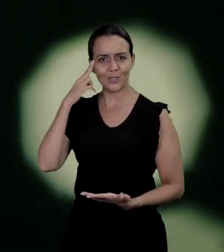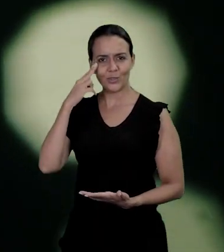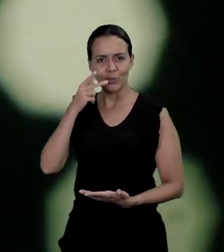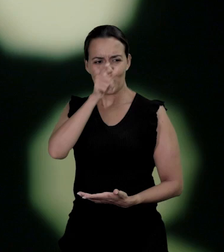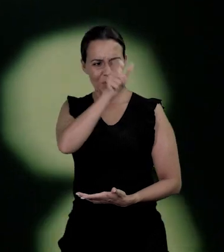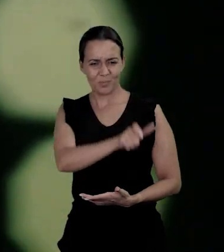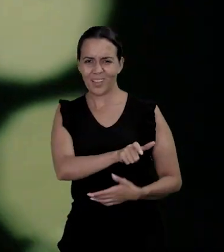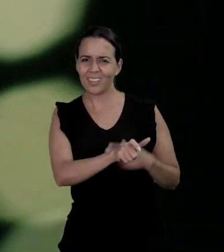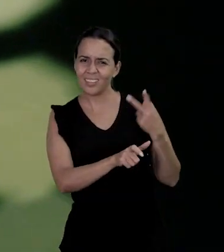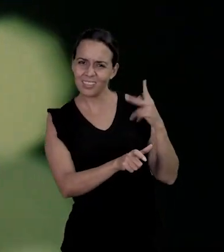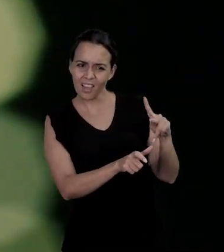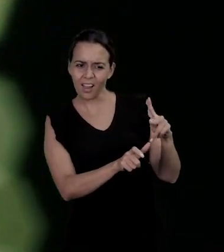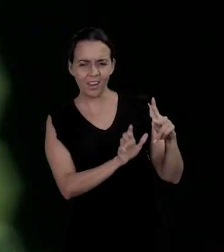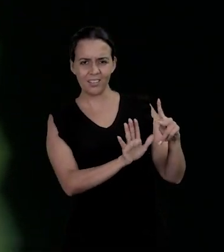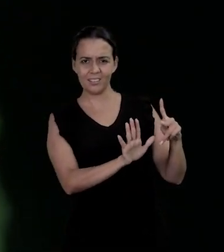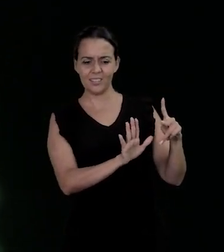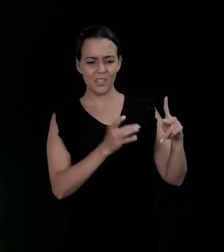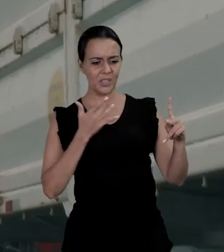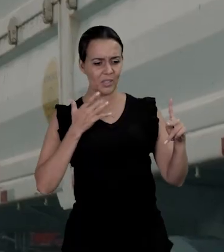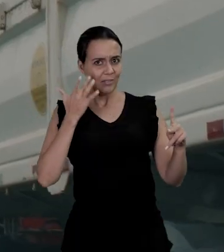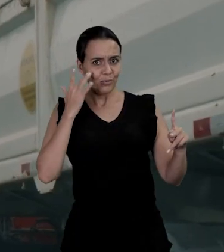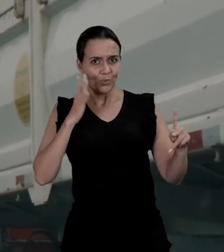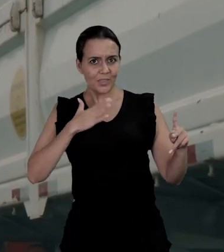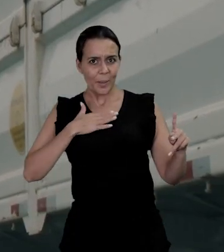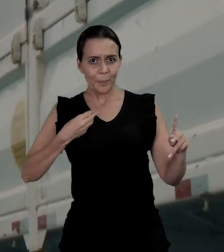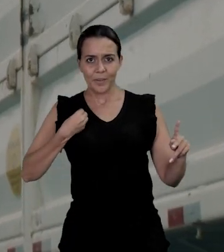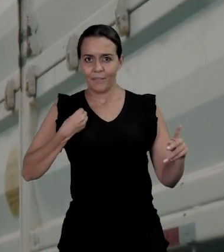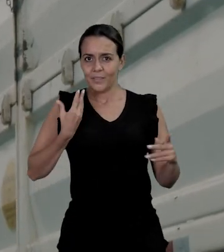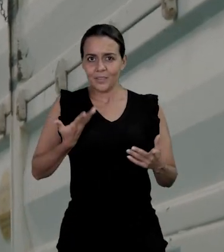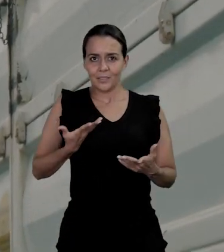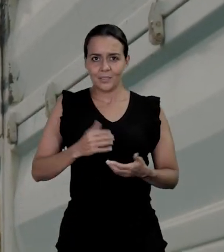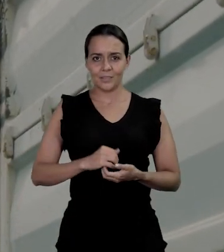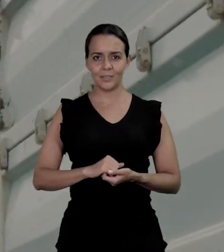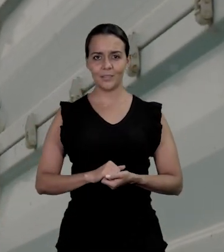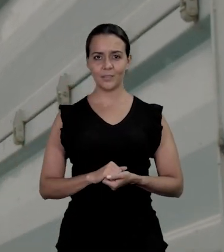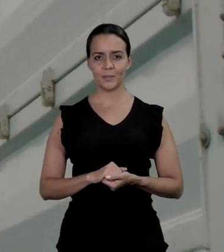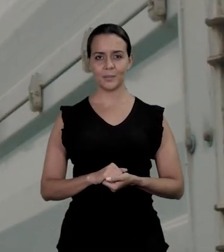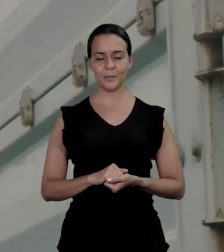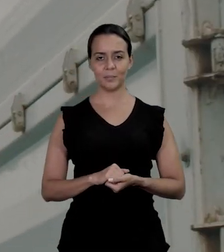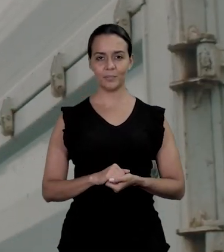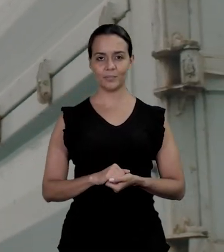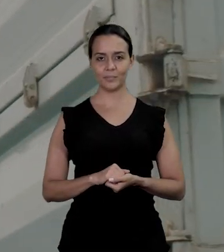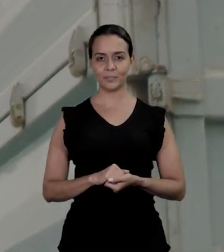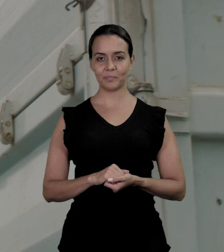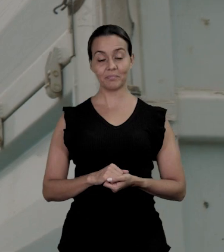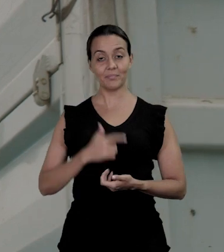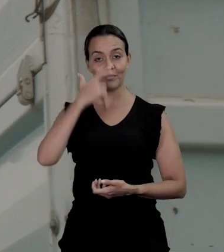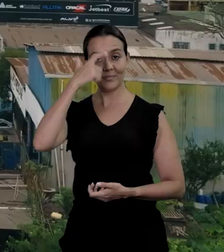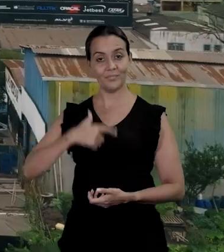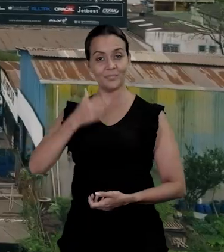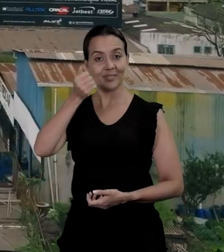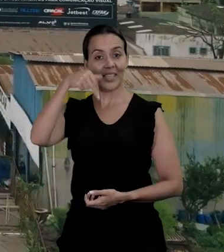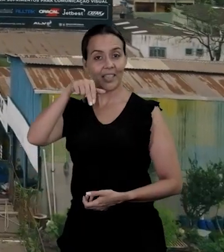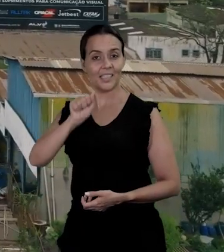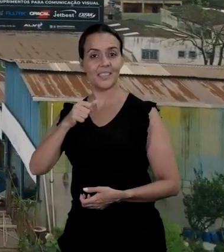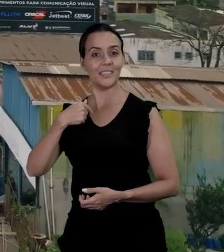segui-las. Afinal, como eu vou seguir algo pela expectativa do outro, se isso talvez não seja nem o que eu quero para a minha vida?